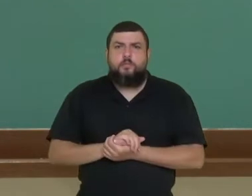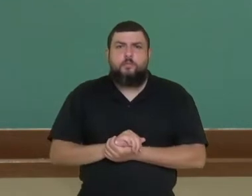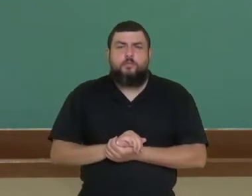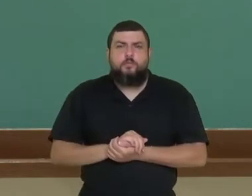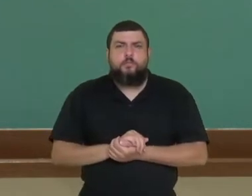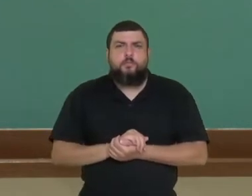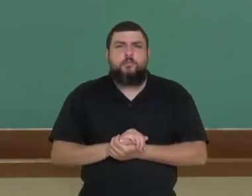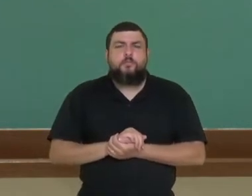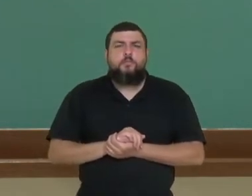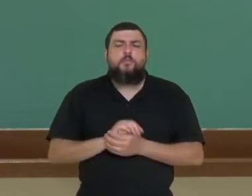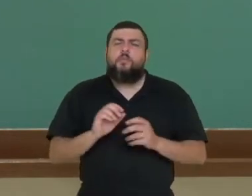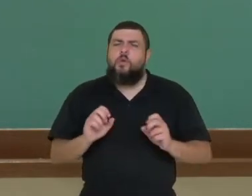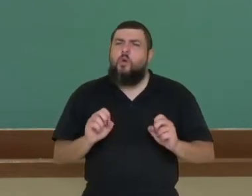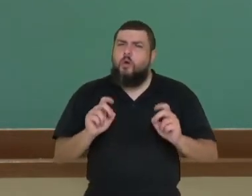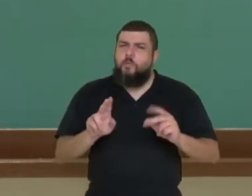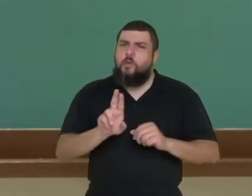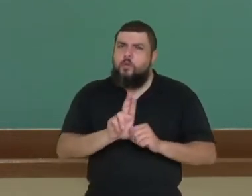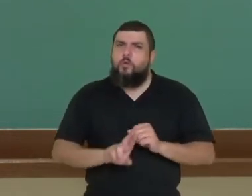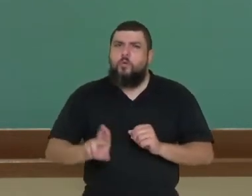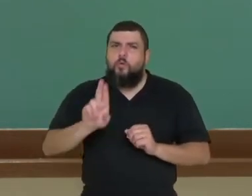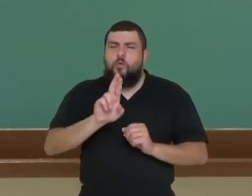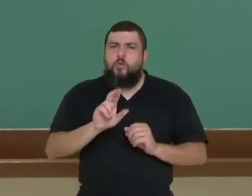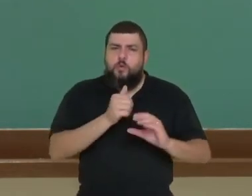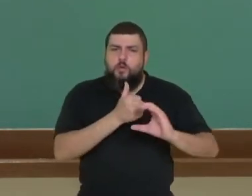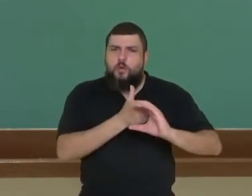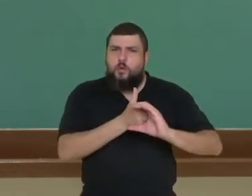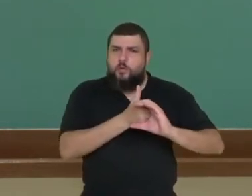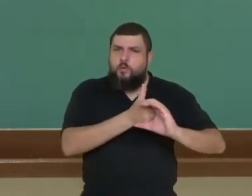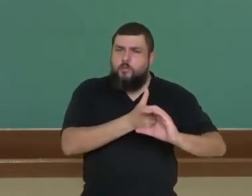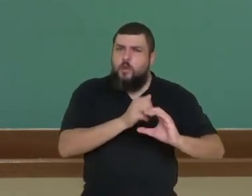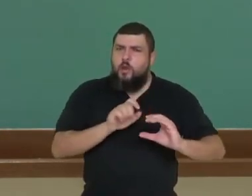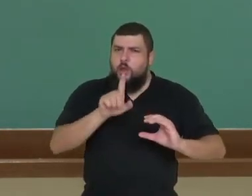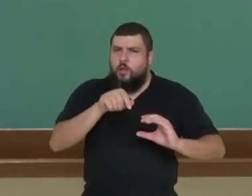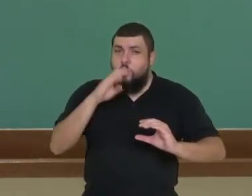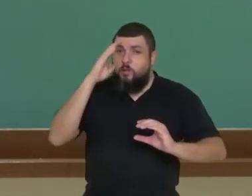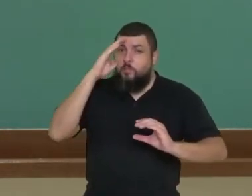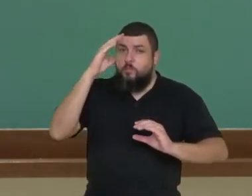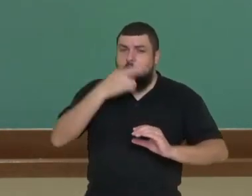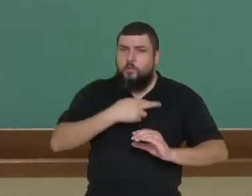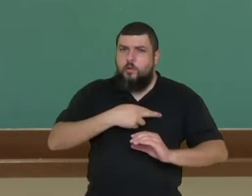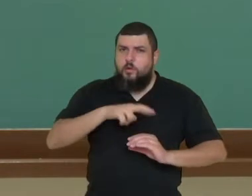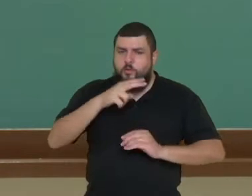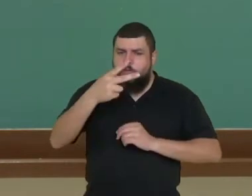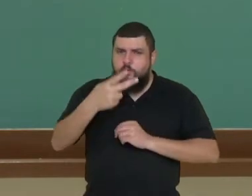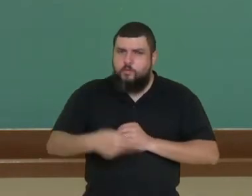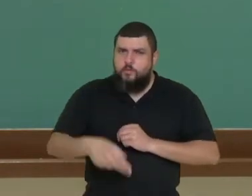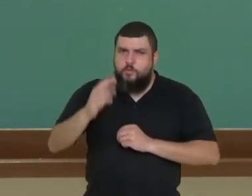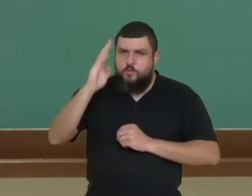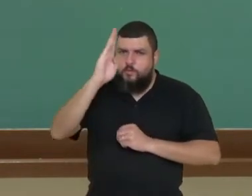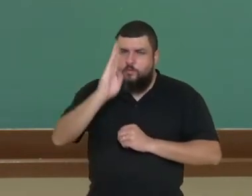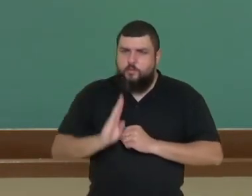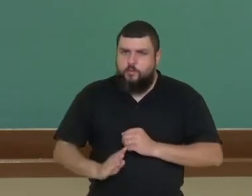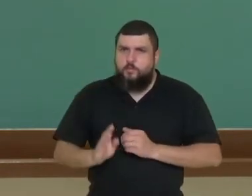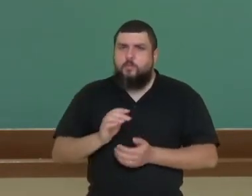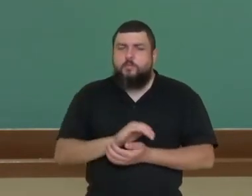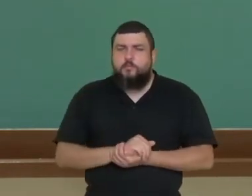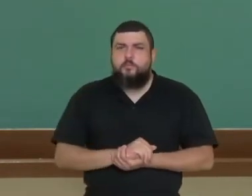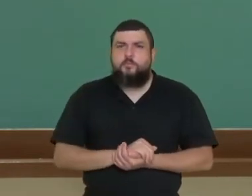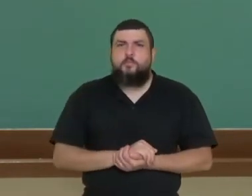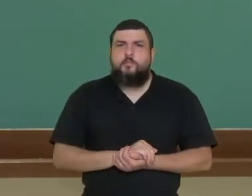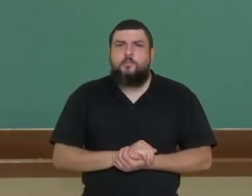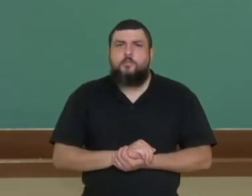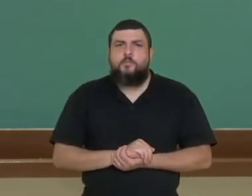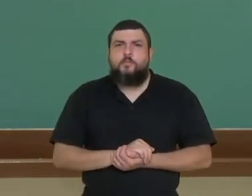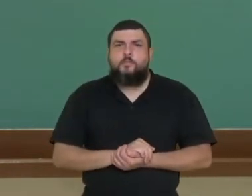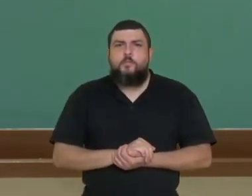usando inclusive cristianismo porque é uma das principais religiões no Brasil, né? Os maiores adeptos da religiosidade no Brasil é